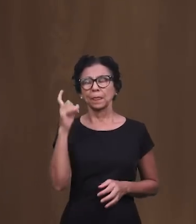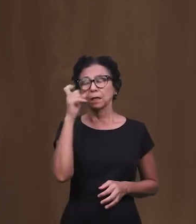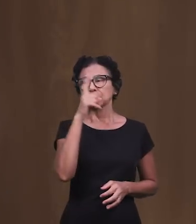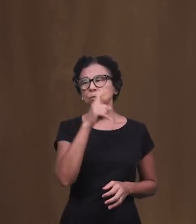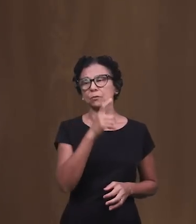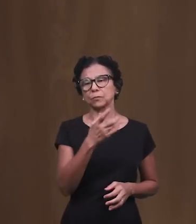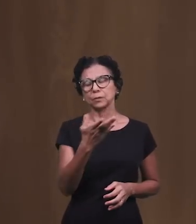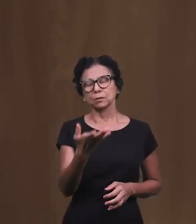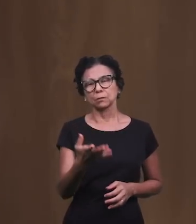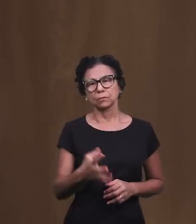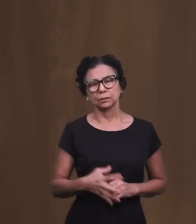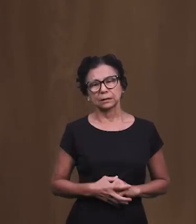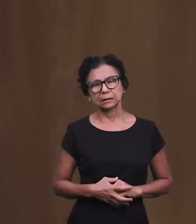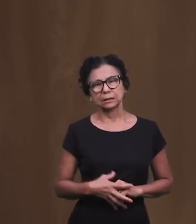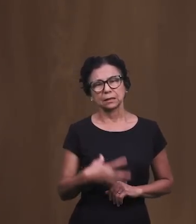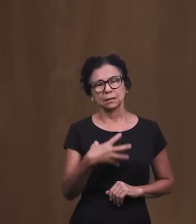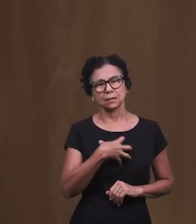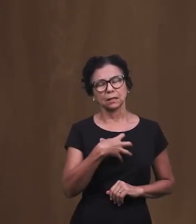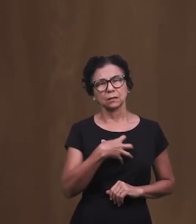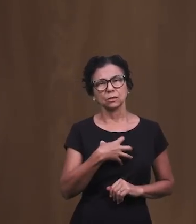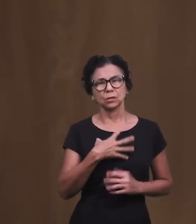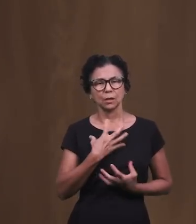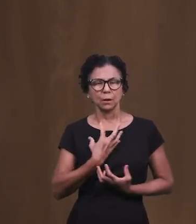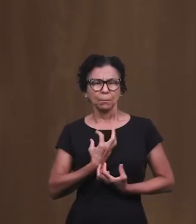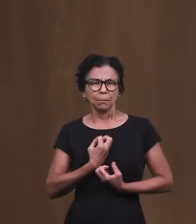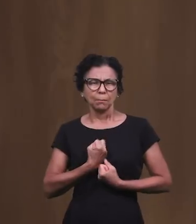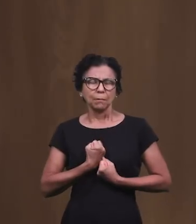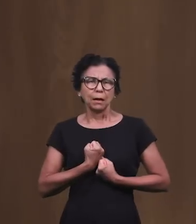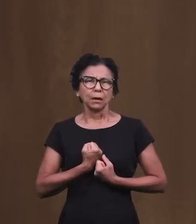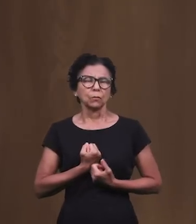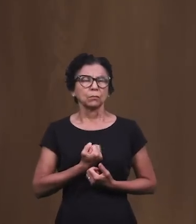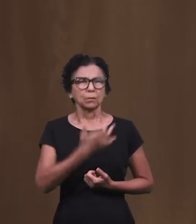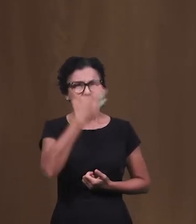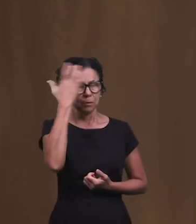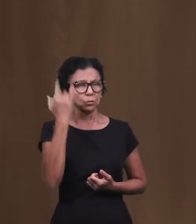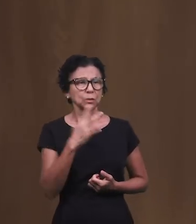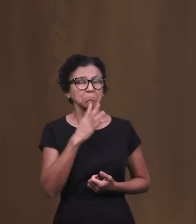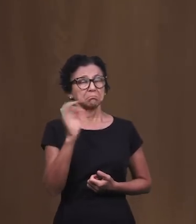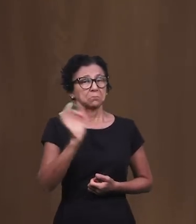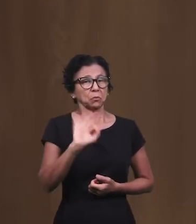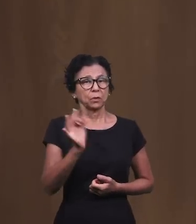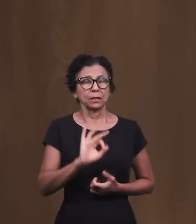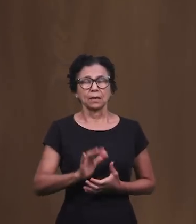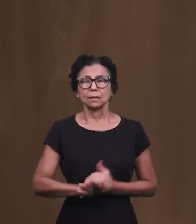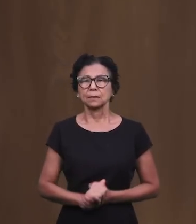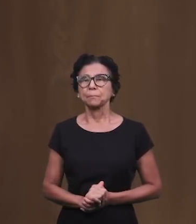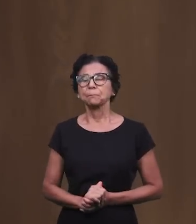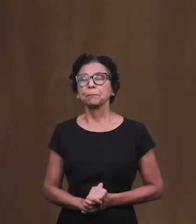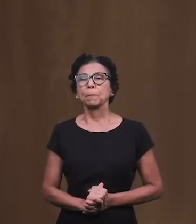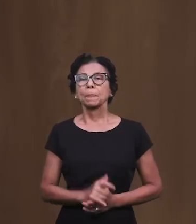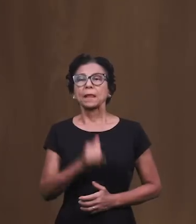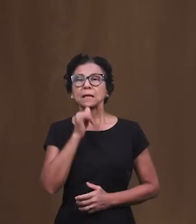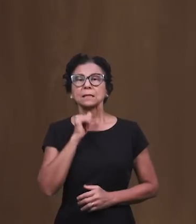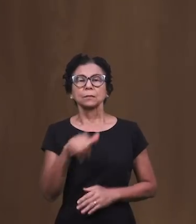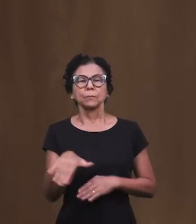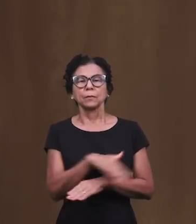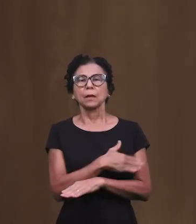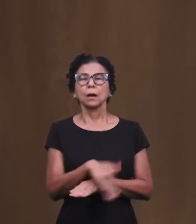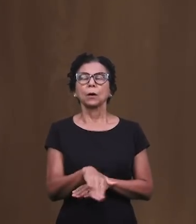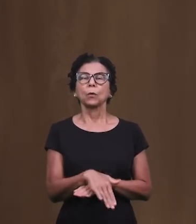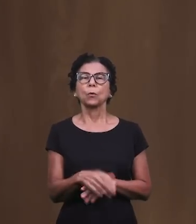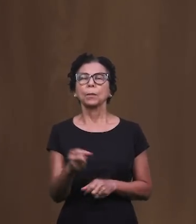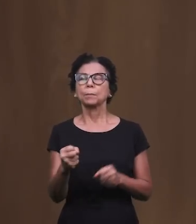Dificilmente você vai ter uma mágoa de alguém que você não conhece. Por exemplo, você escuta uma frase na rua, você